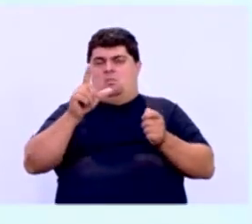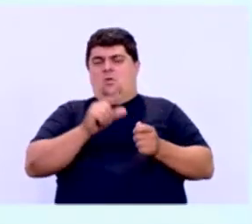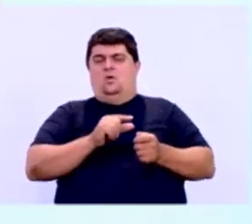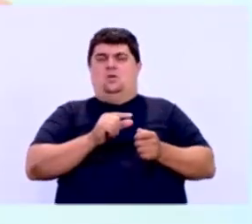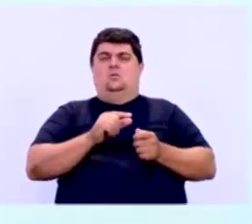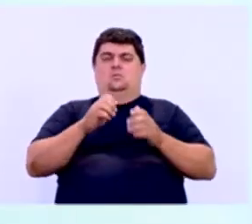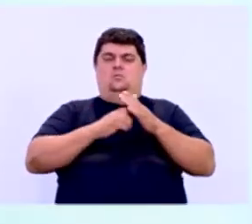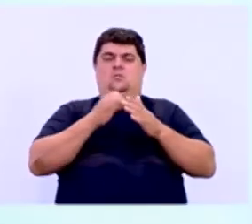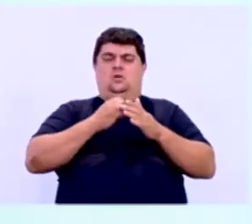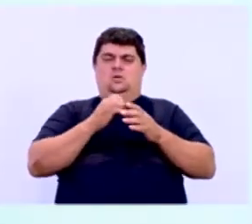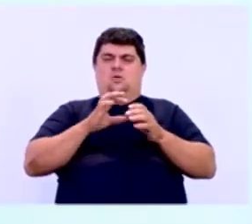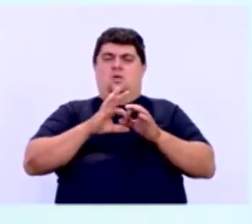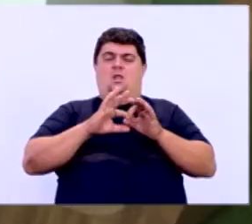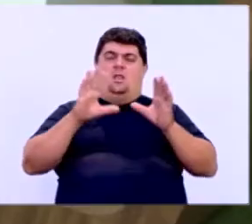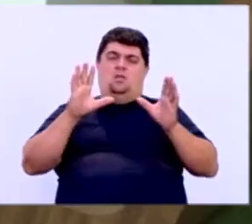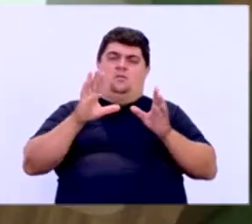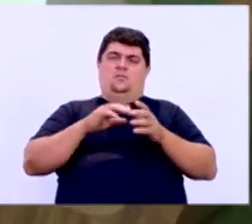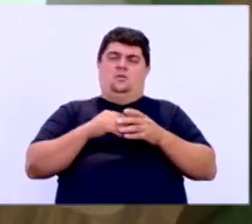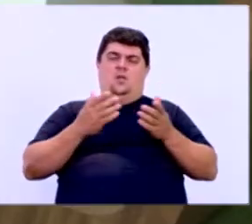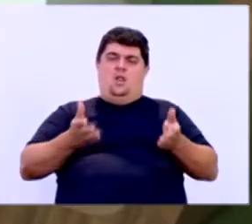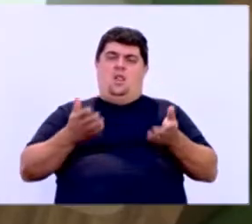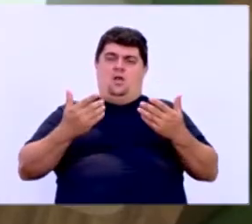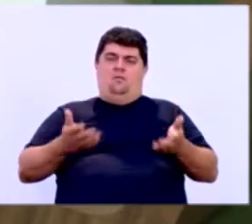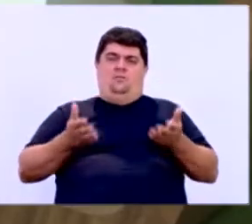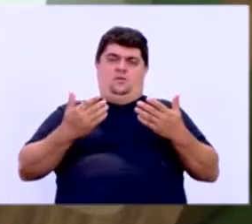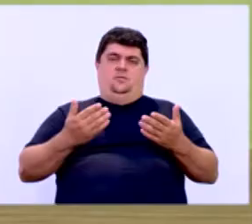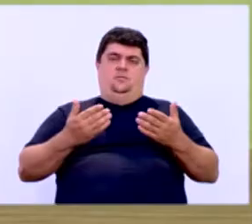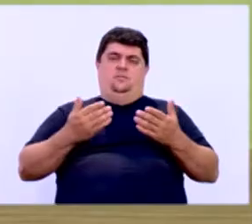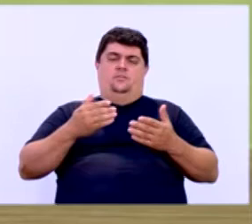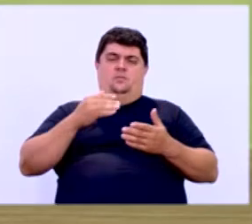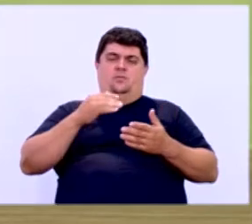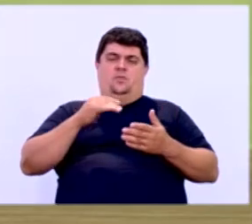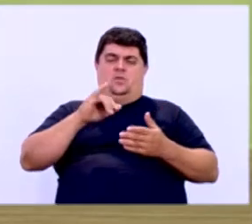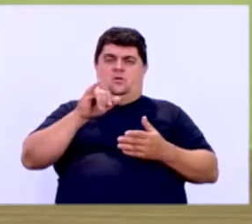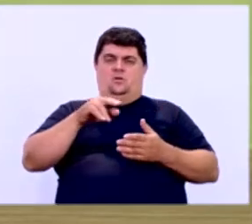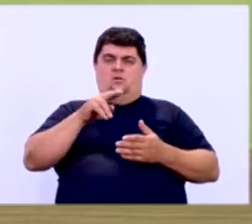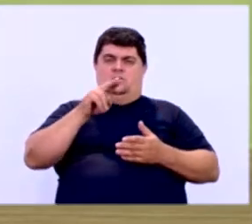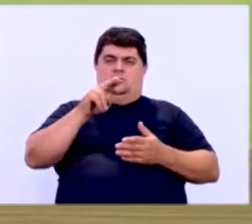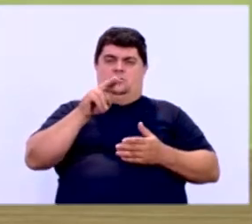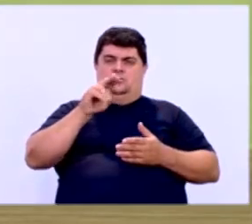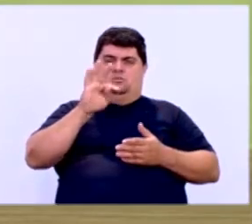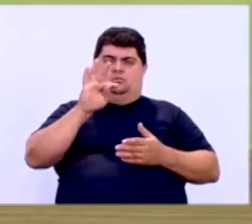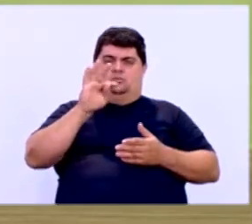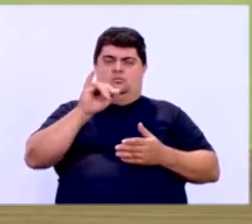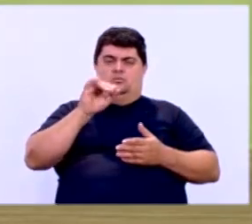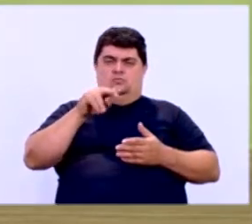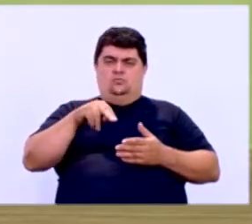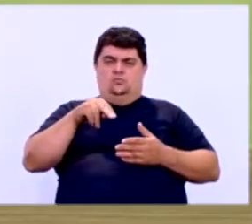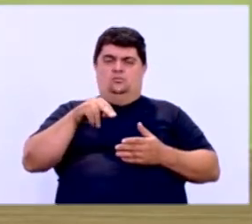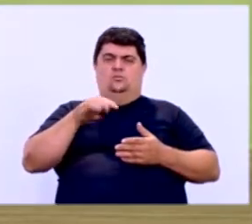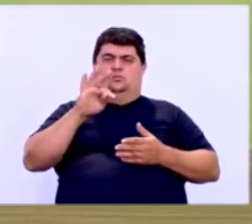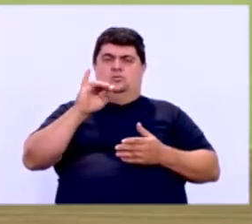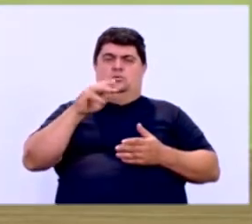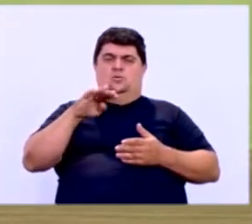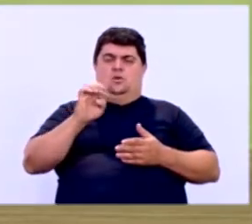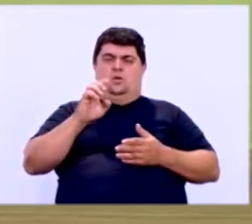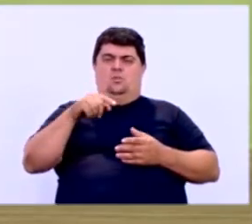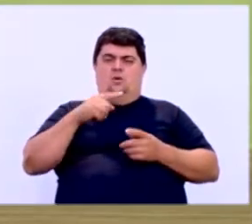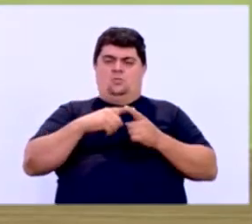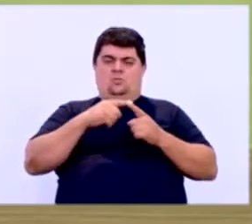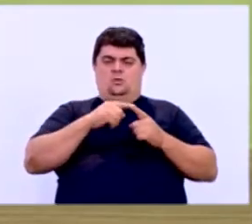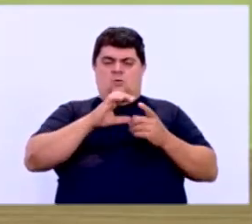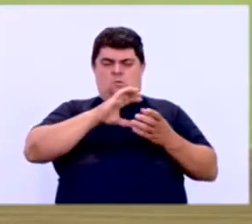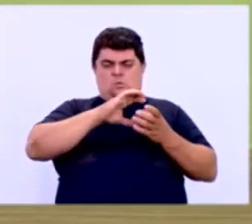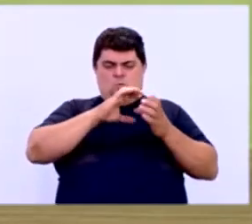de uma organização, né, professor Igor? Exatamente. A questão do just-in-time seria uma sincronização, né, o mais próximo